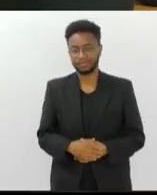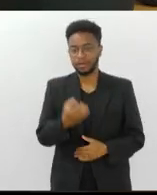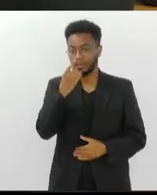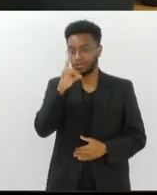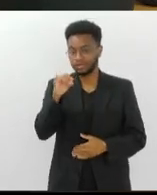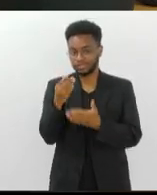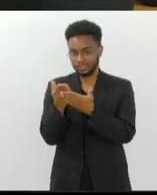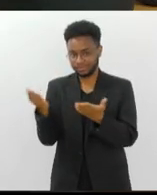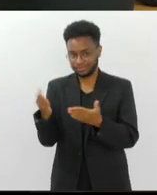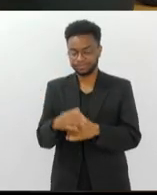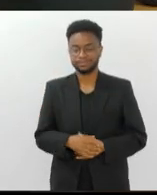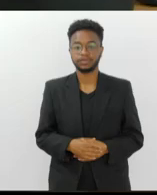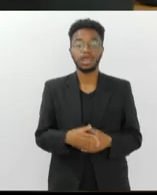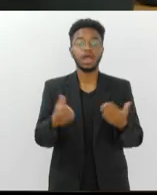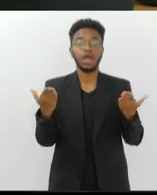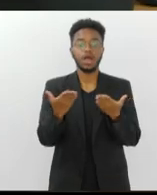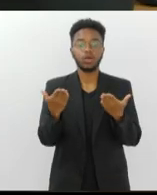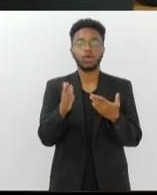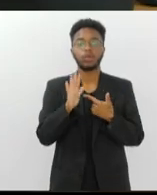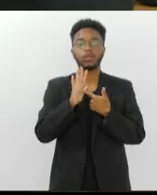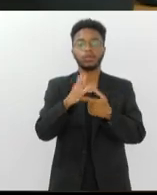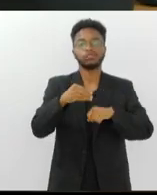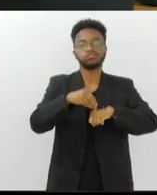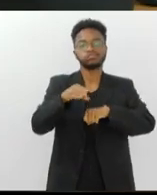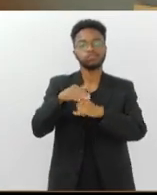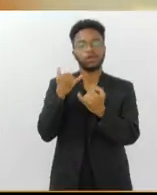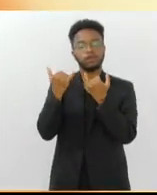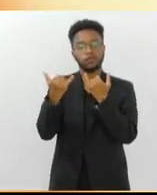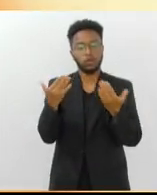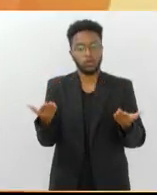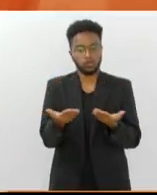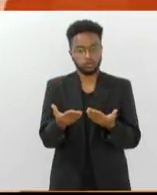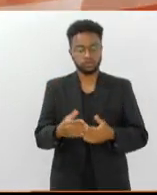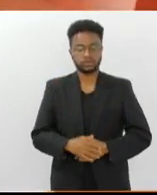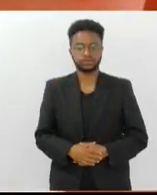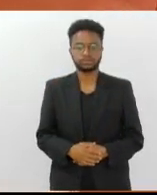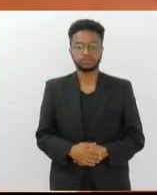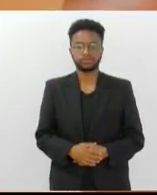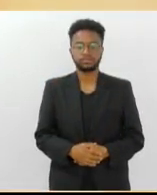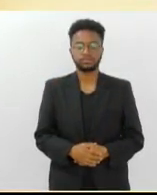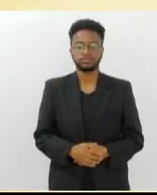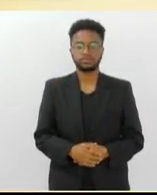dia para vocês. Vamos ao nosso giro de notícias de hoje.